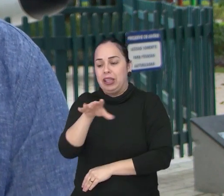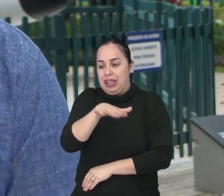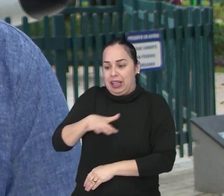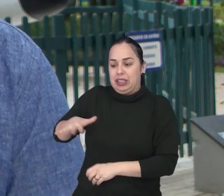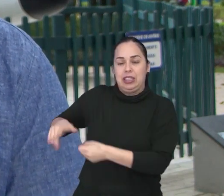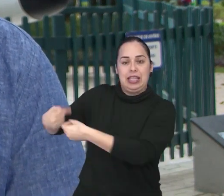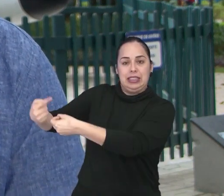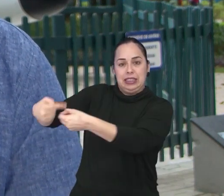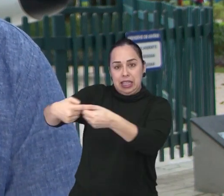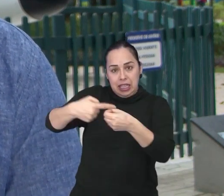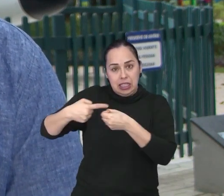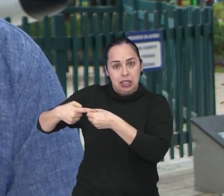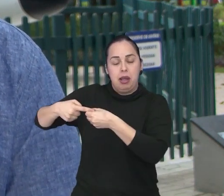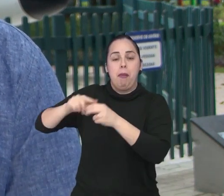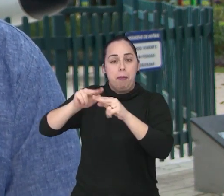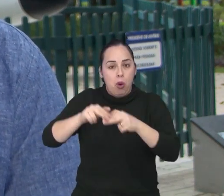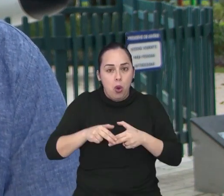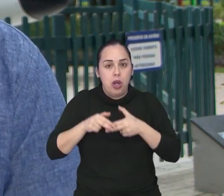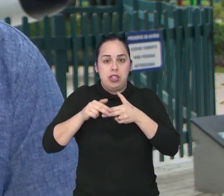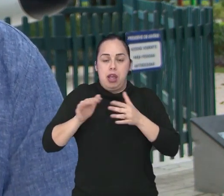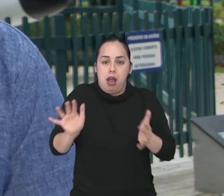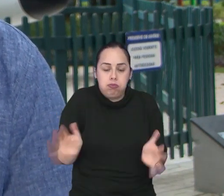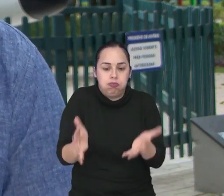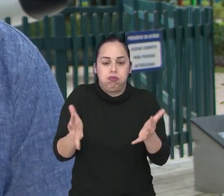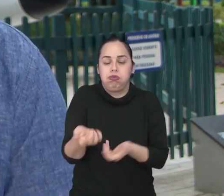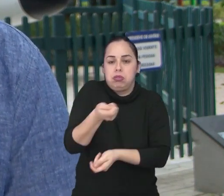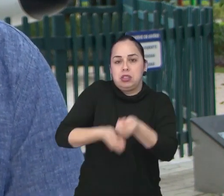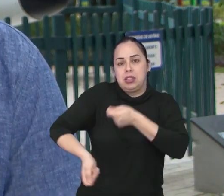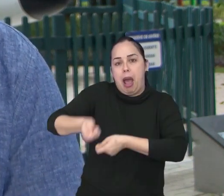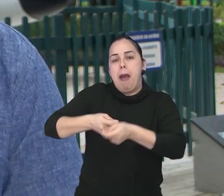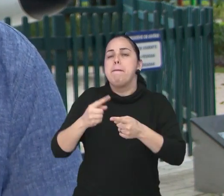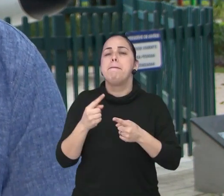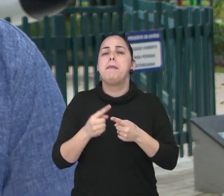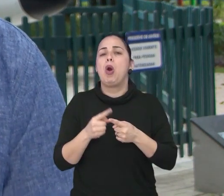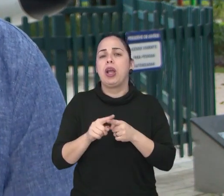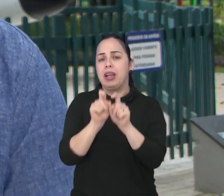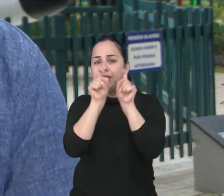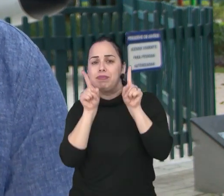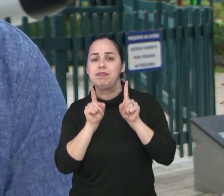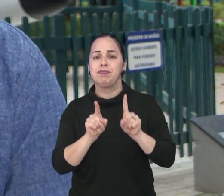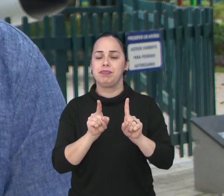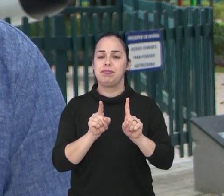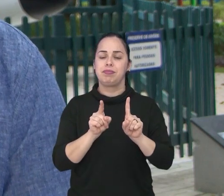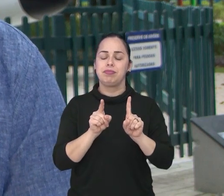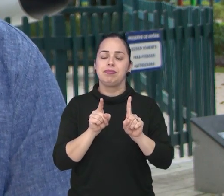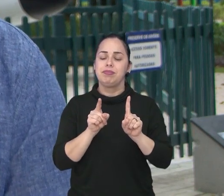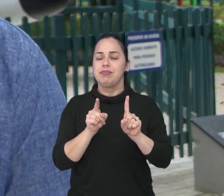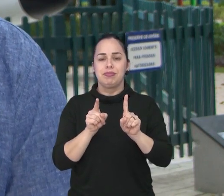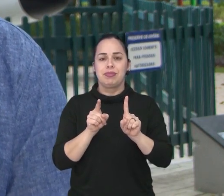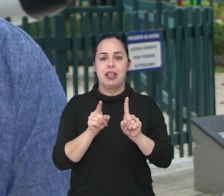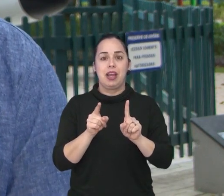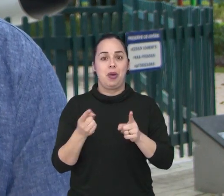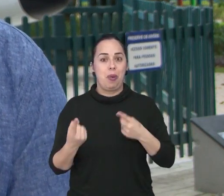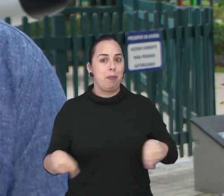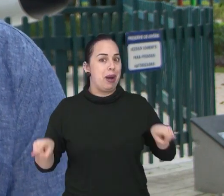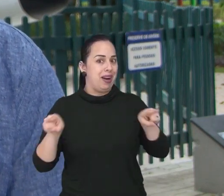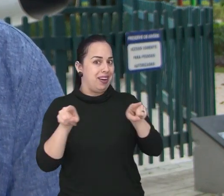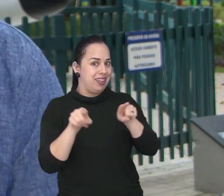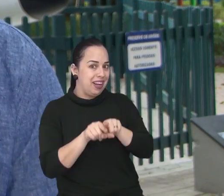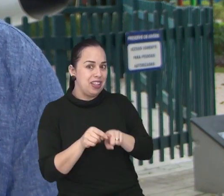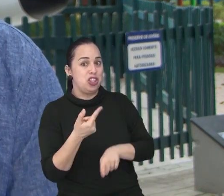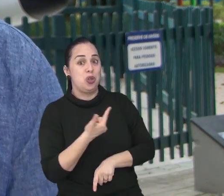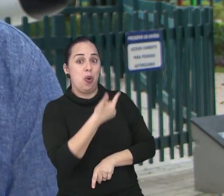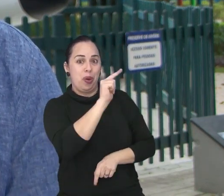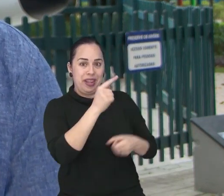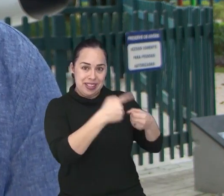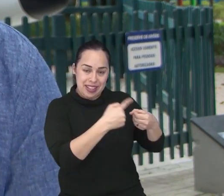cidades da região. E isso fomenta outros negócios, porque ele acaba atraindo parceiros das